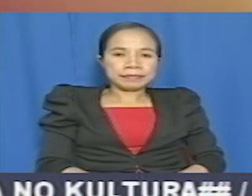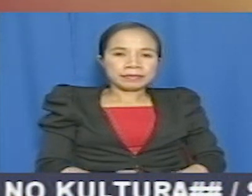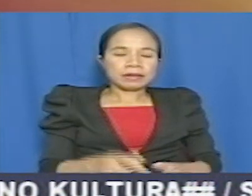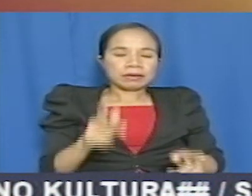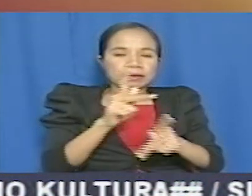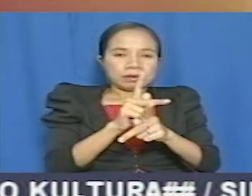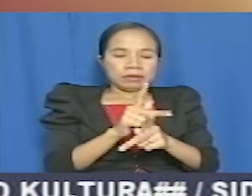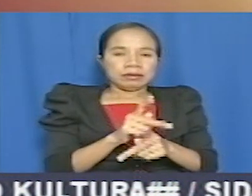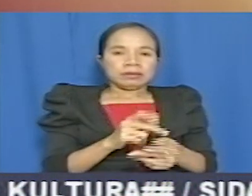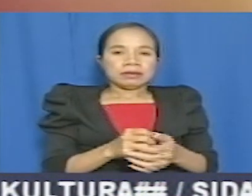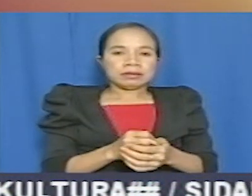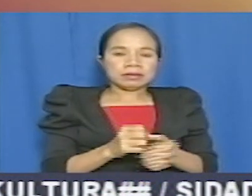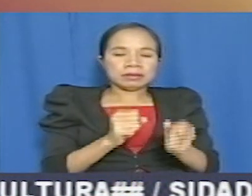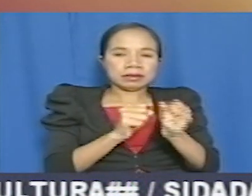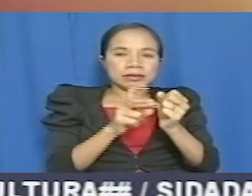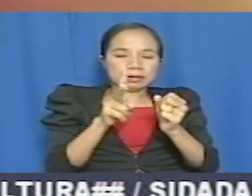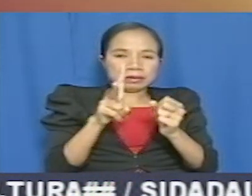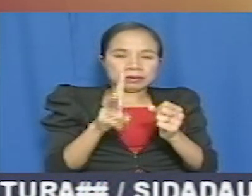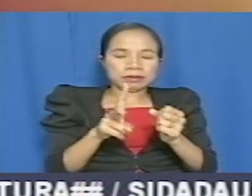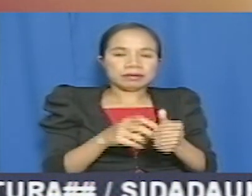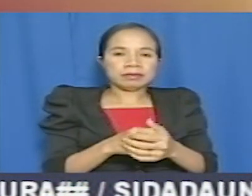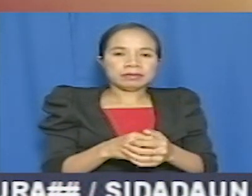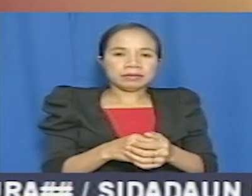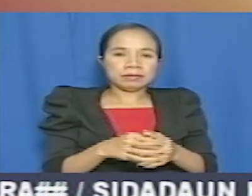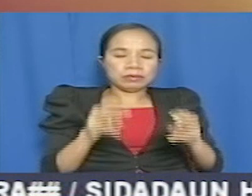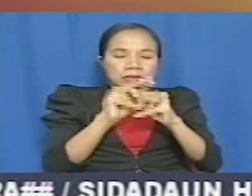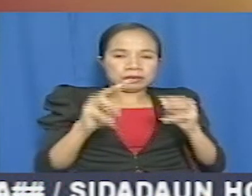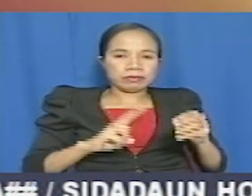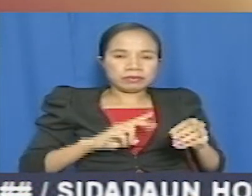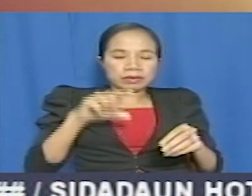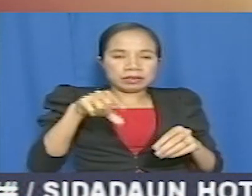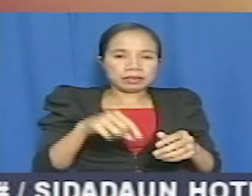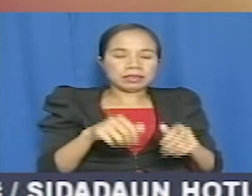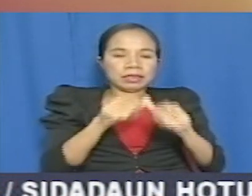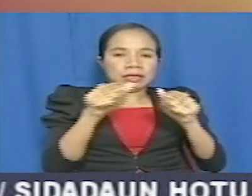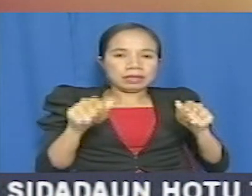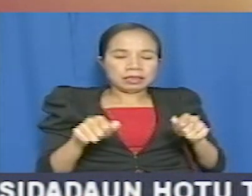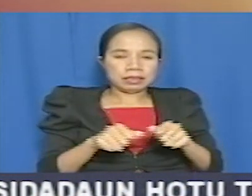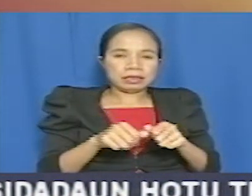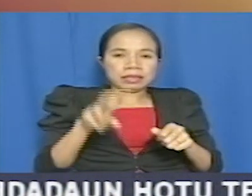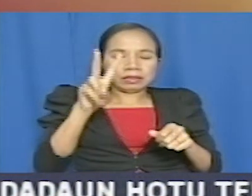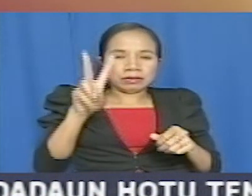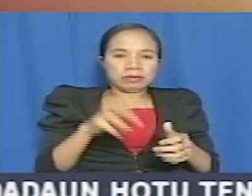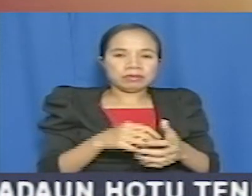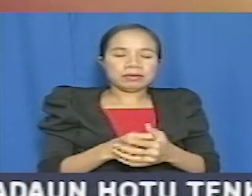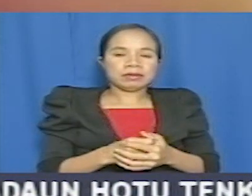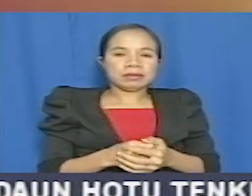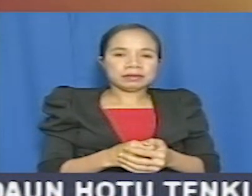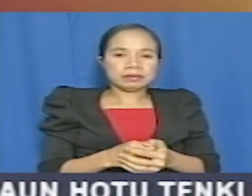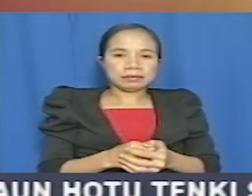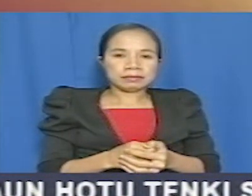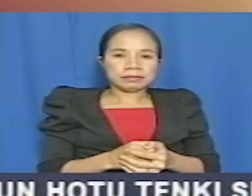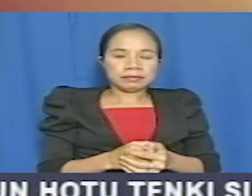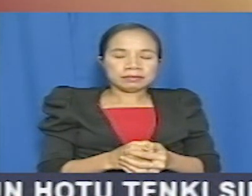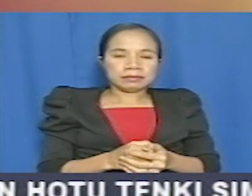Proteção Civil Município Viqueque apoia emergência quarta-feira, né? Vítima uma cai em rua e aldeia Caninuk Ida. No aldeia Ida Ida,